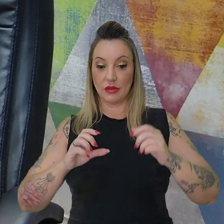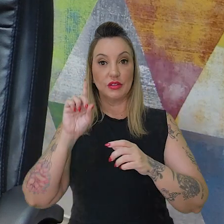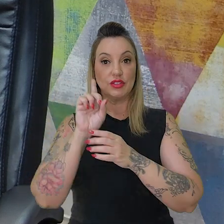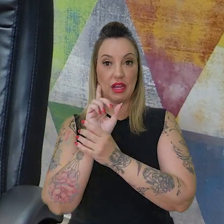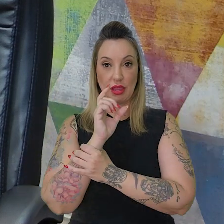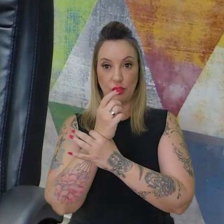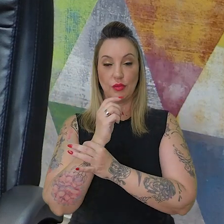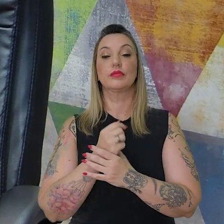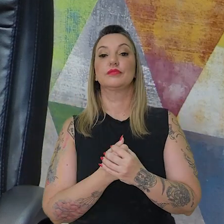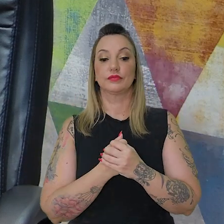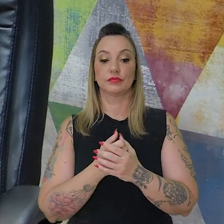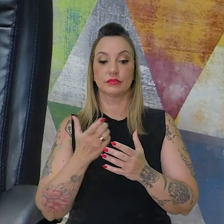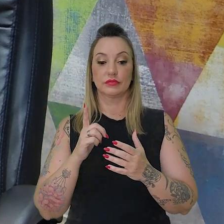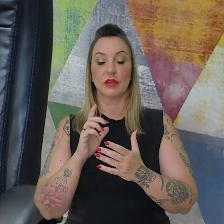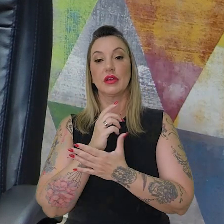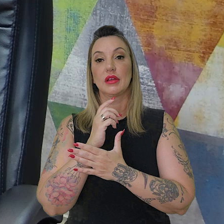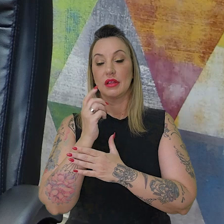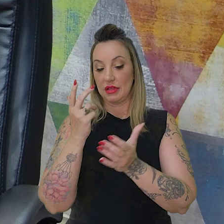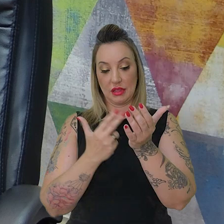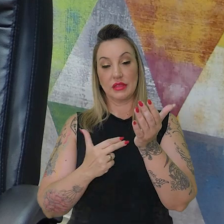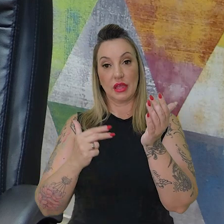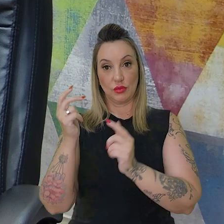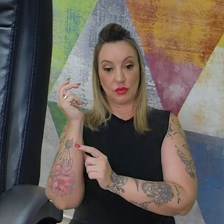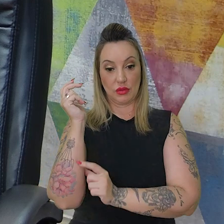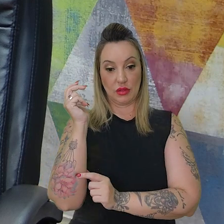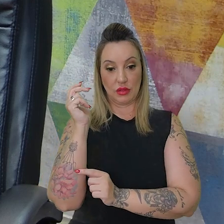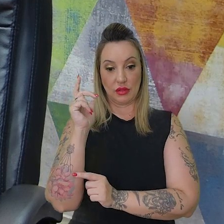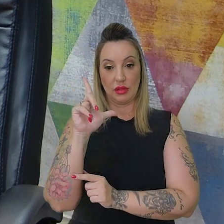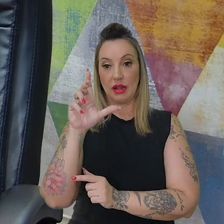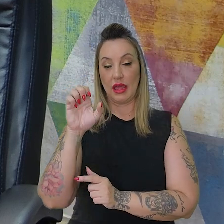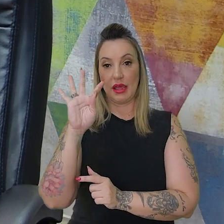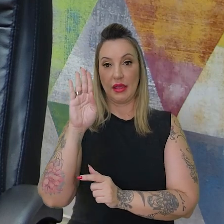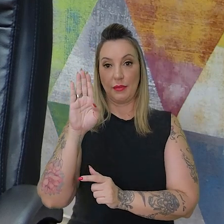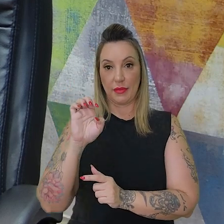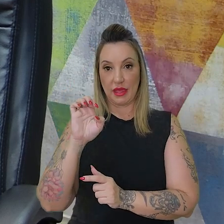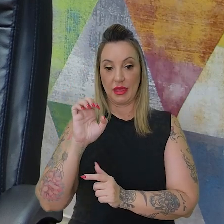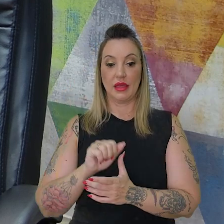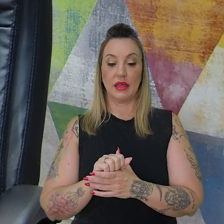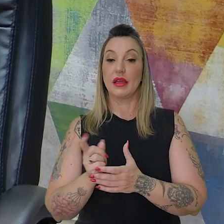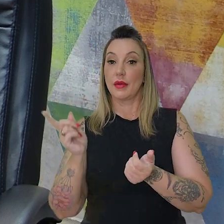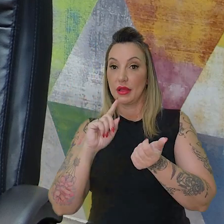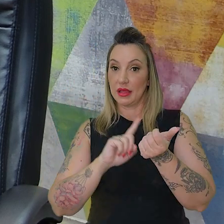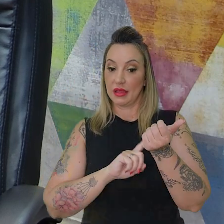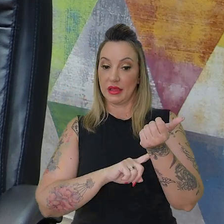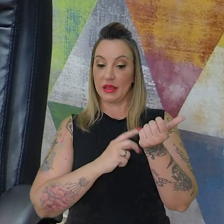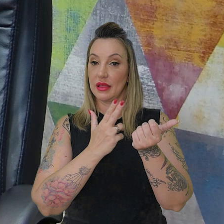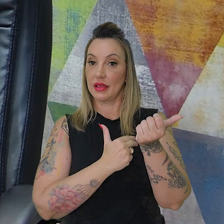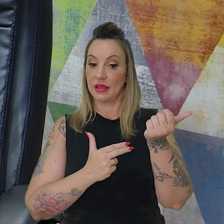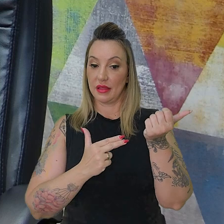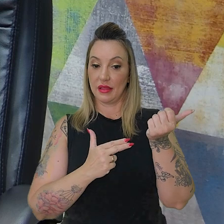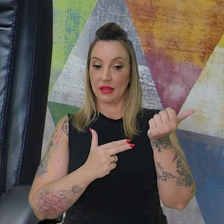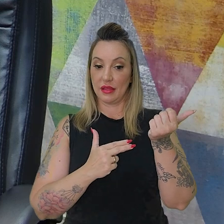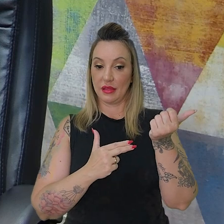direito e no braço direito eu tenho uma tatuagem escrito Larry be no braço esquerdo tem outra tatuagem